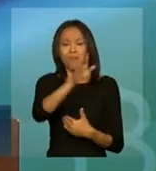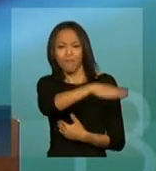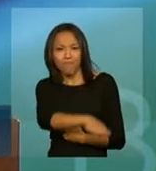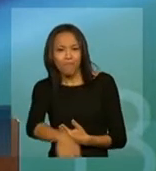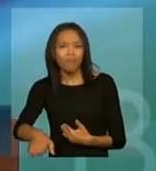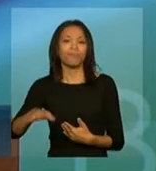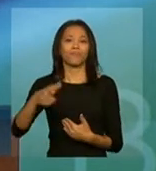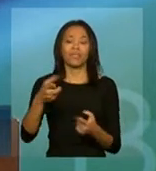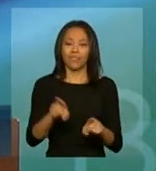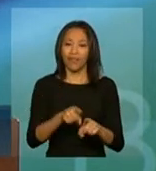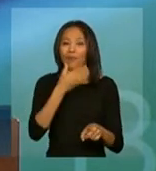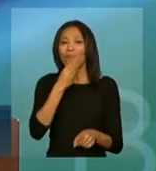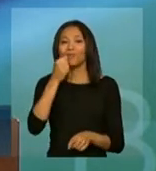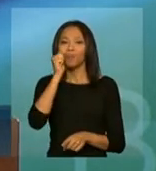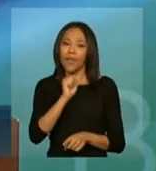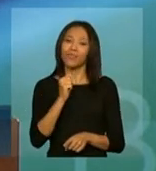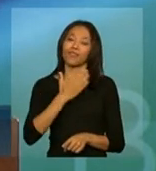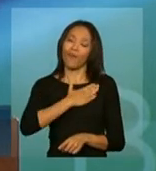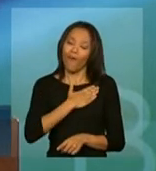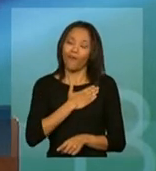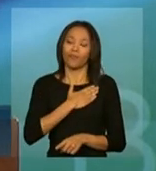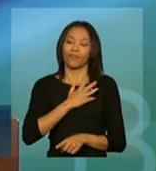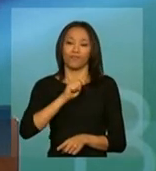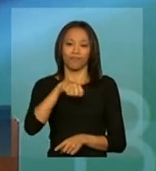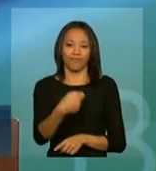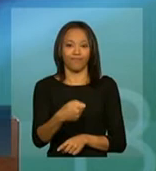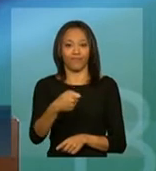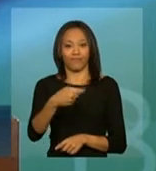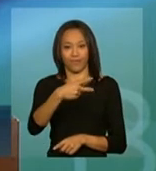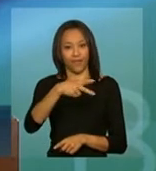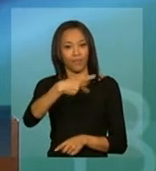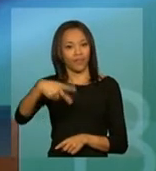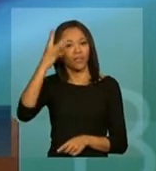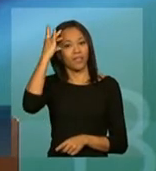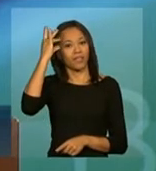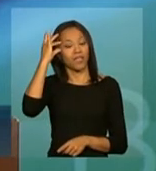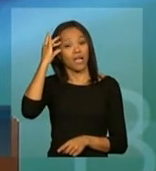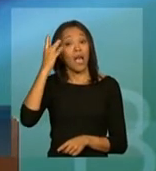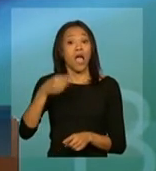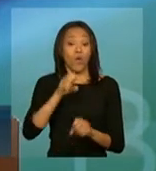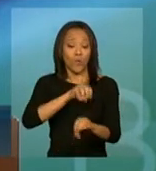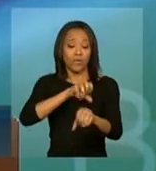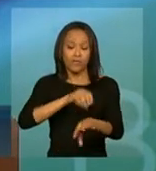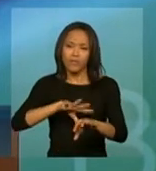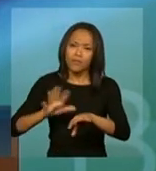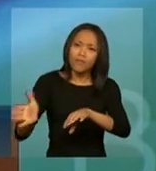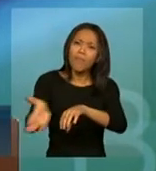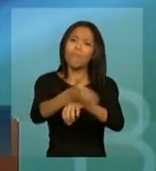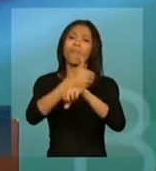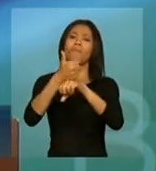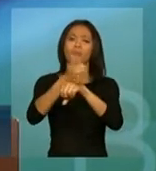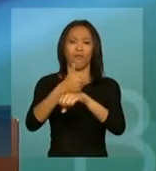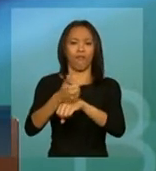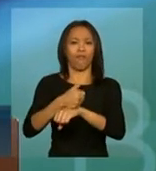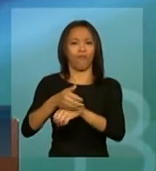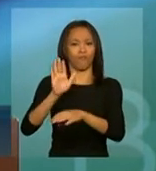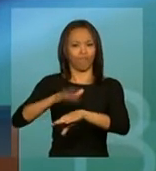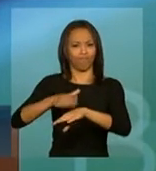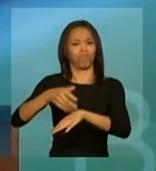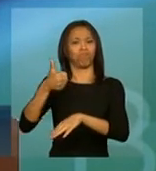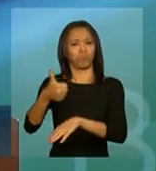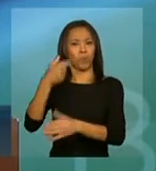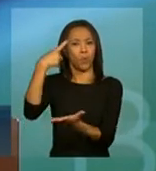brasileirinhas, como gosta de dizer a nossa querida presidenta. A educação está em muito boas mãos com o extraordinário ministro Henrique